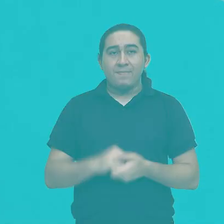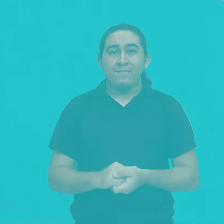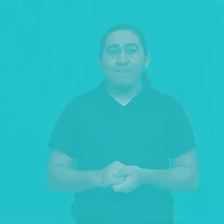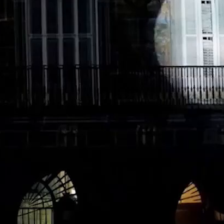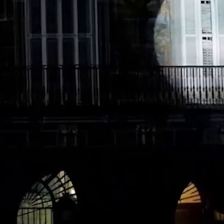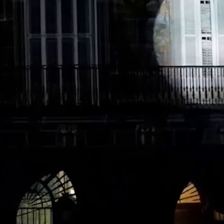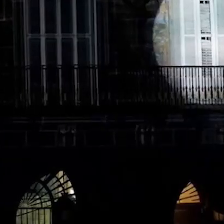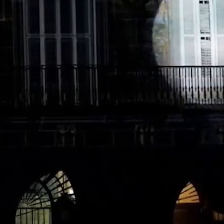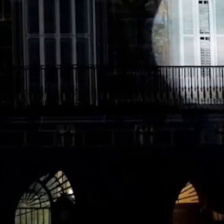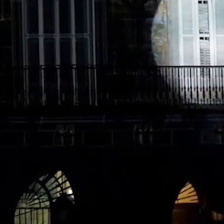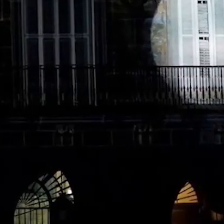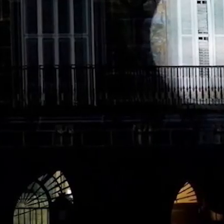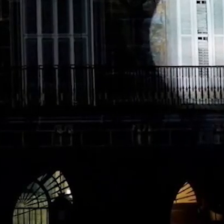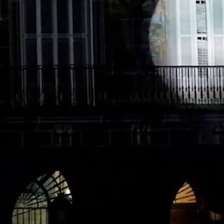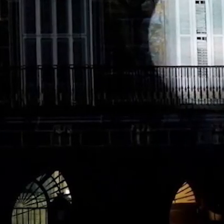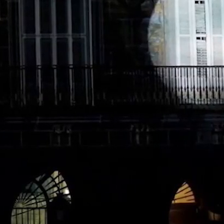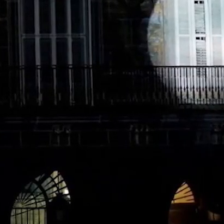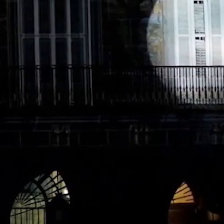gente.